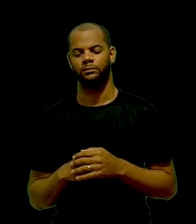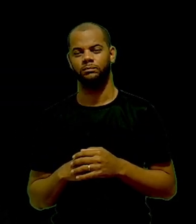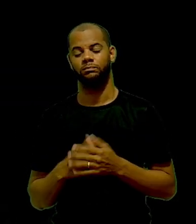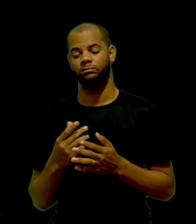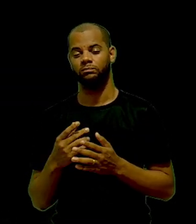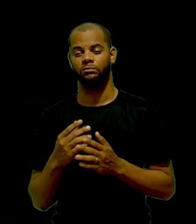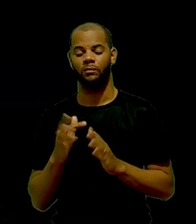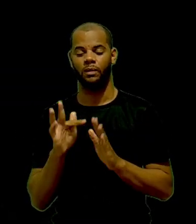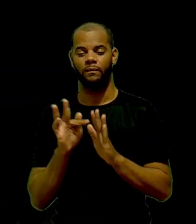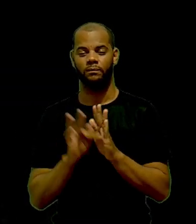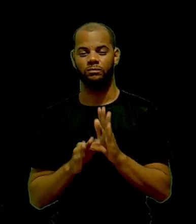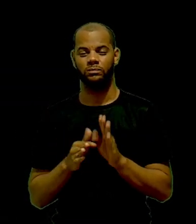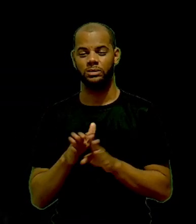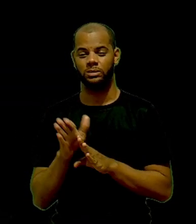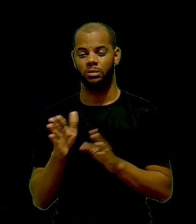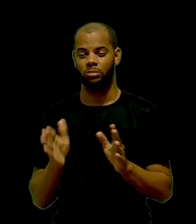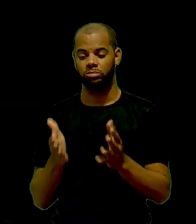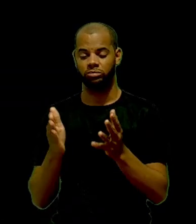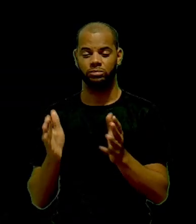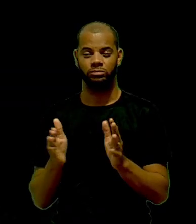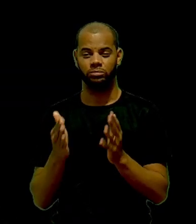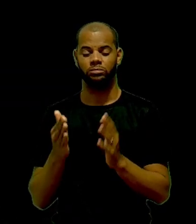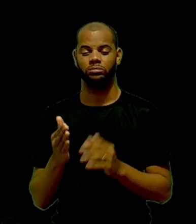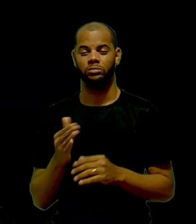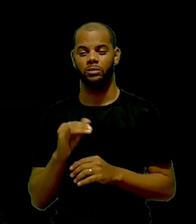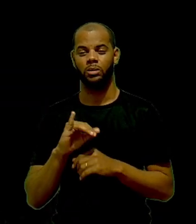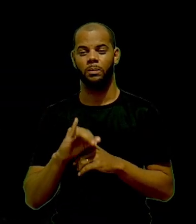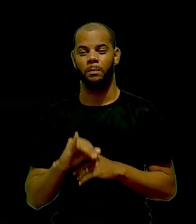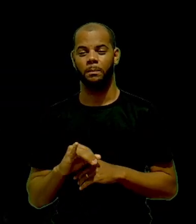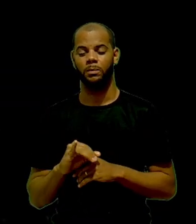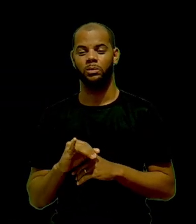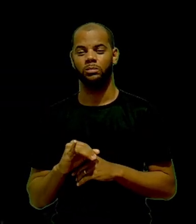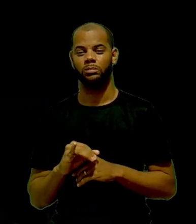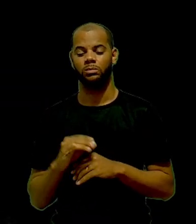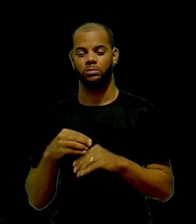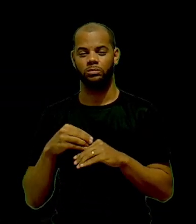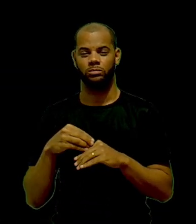fiscais. Nas baterias, os impostos de importação,